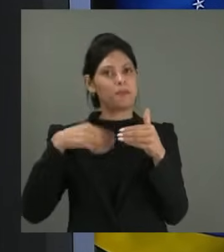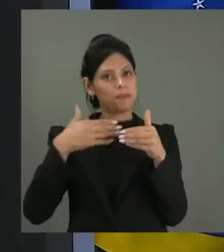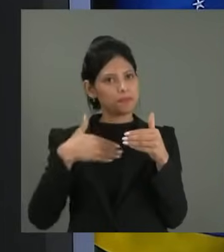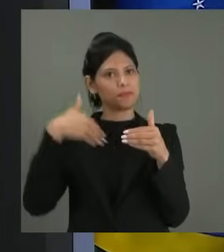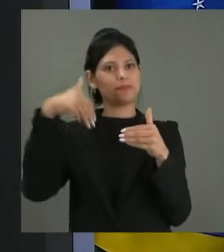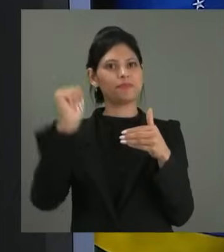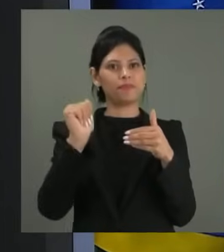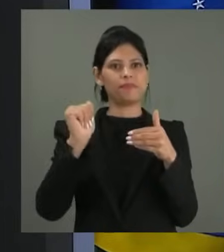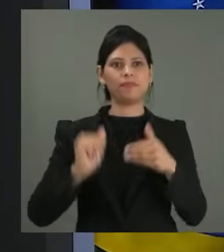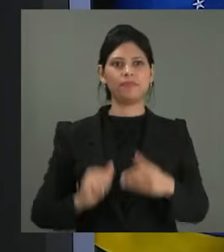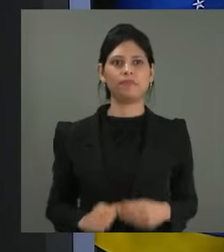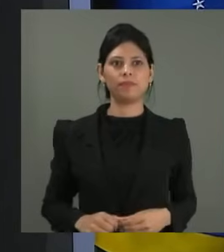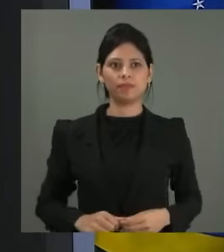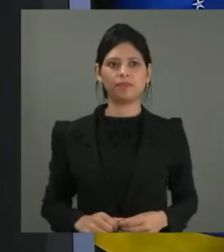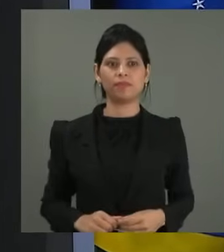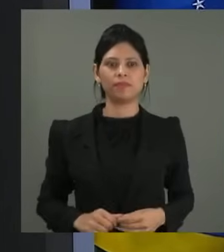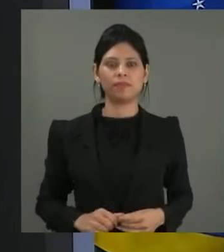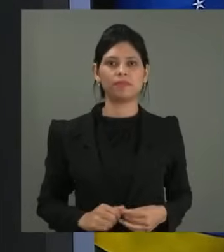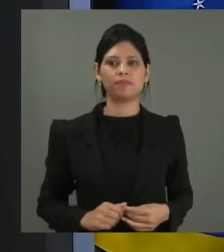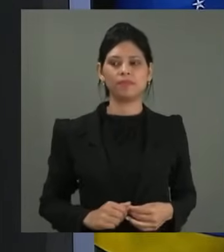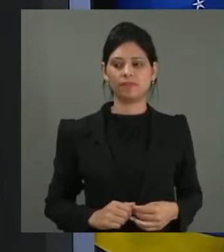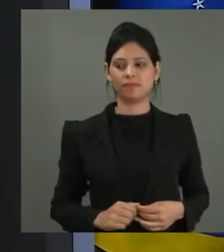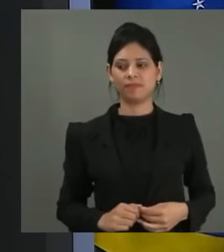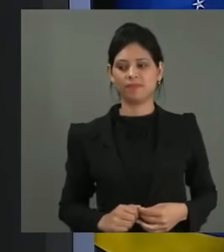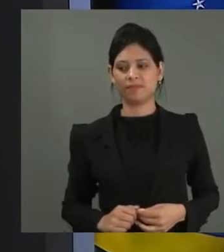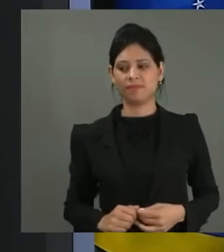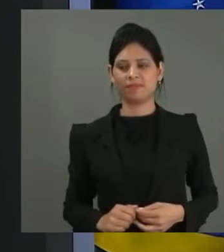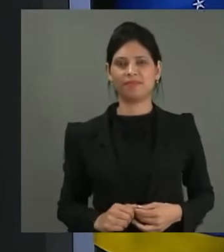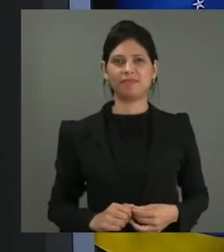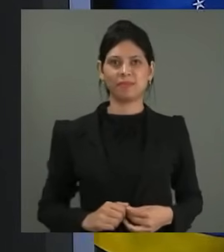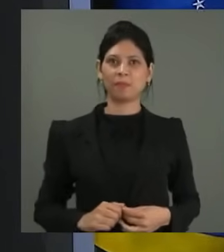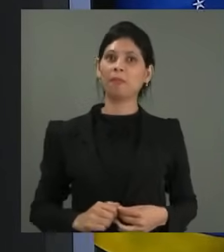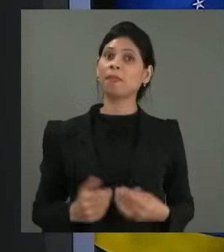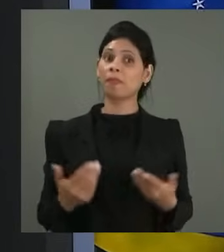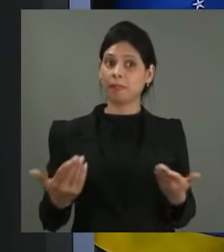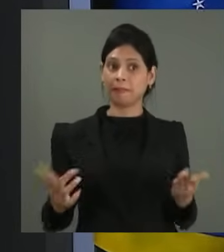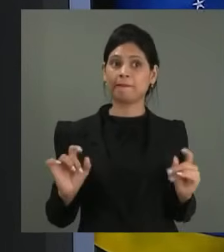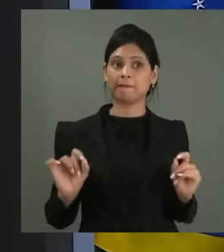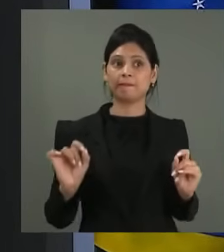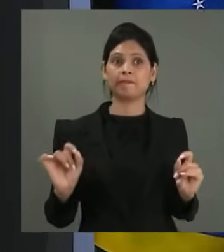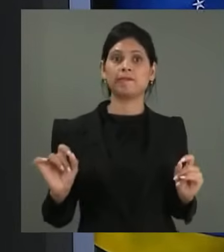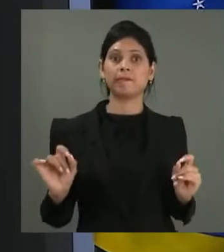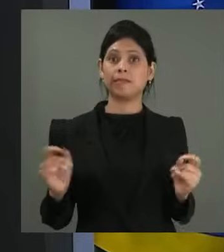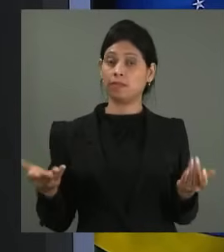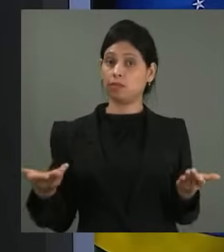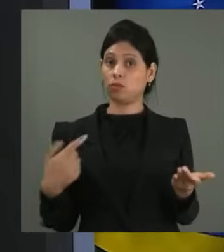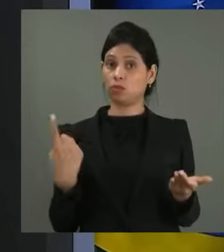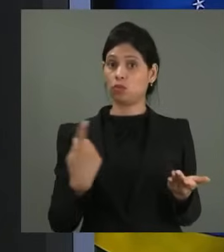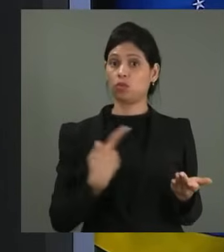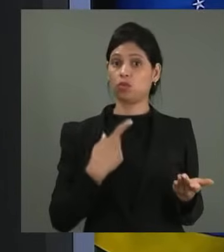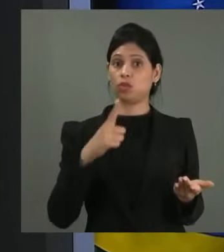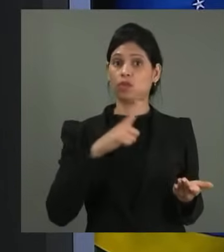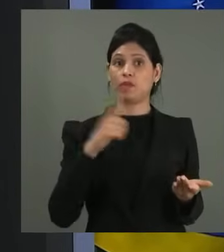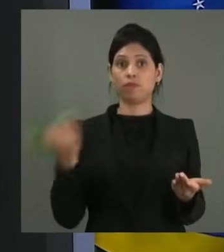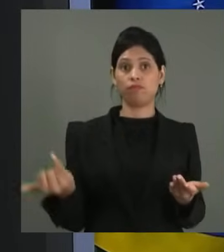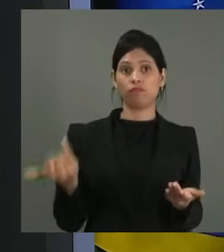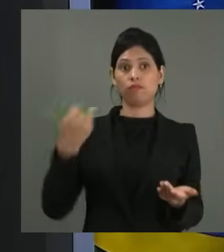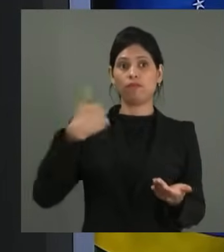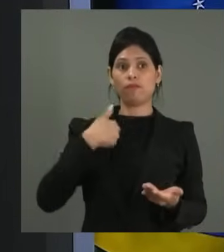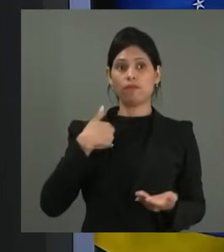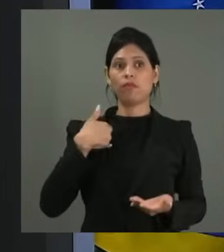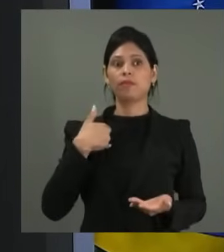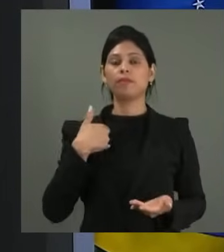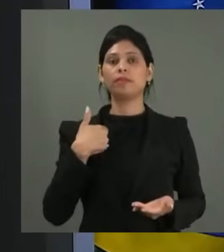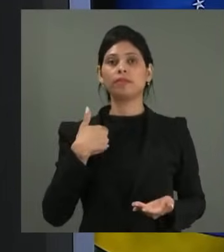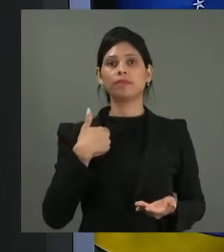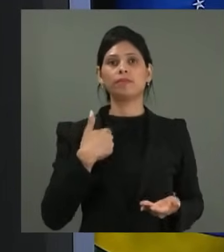movimentado ainda, né? É onde nós fomos surpreendidos agora com a notícia